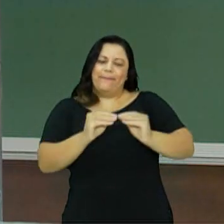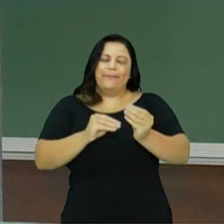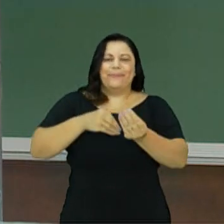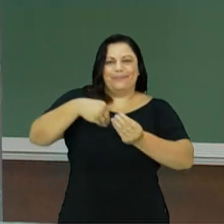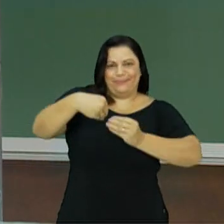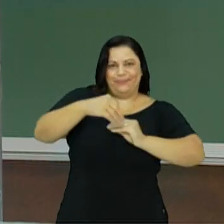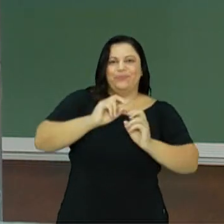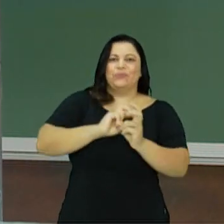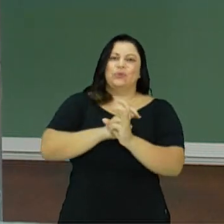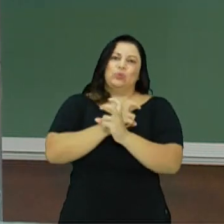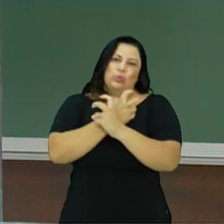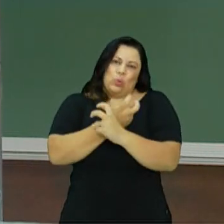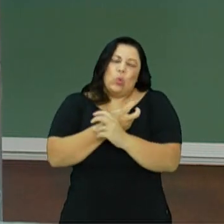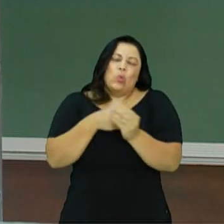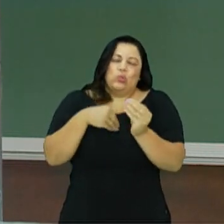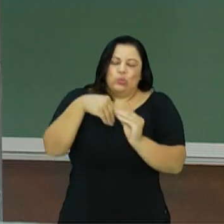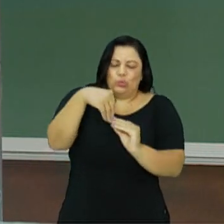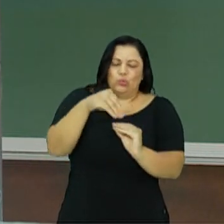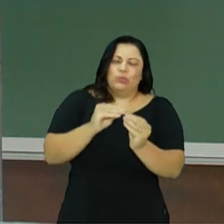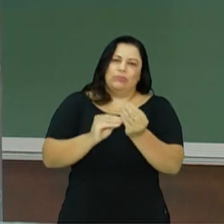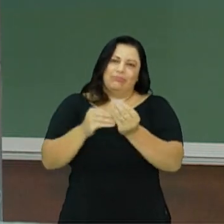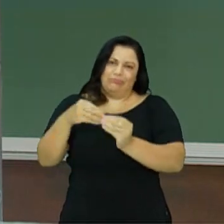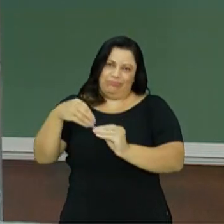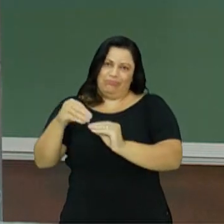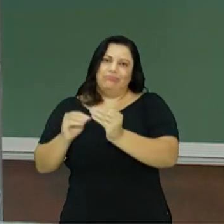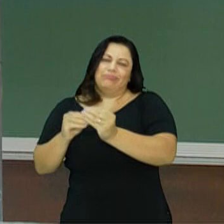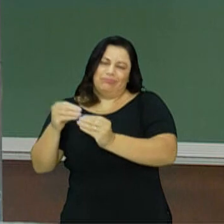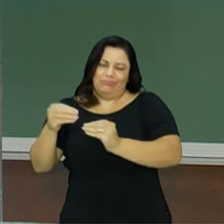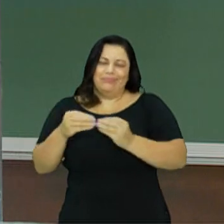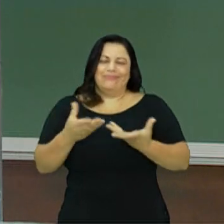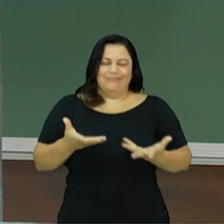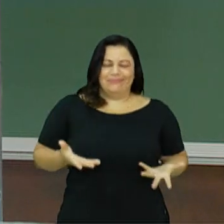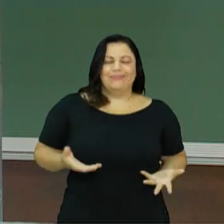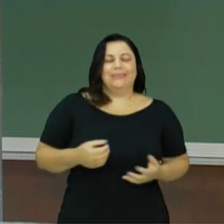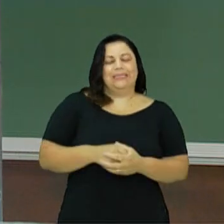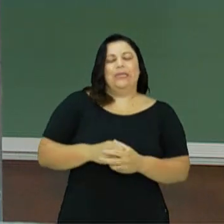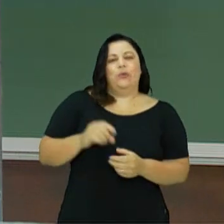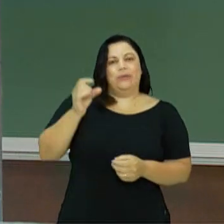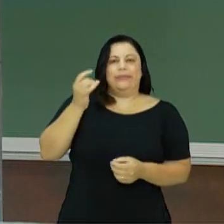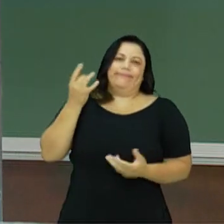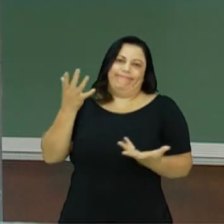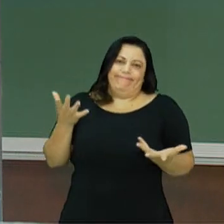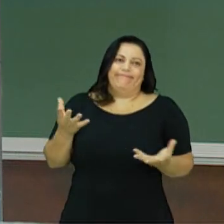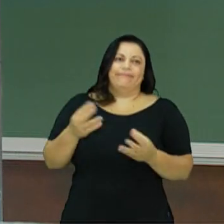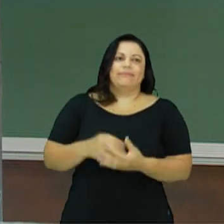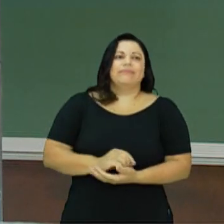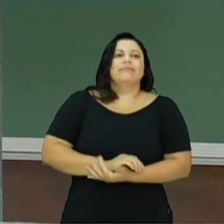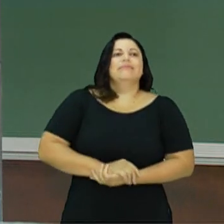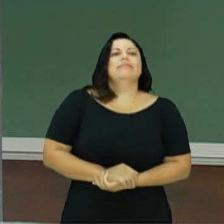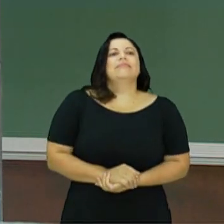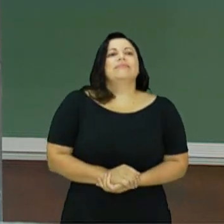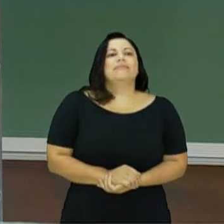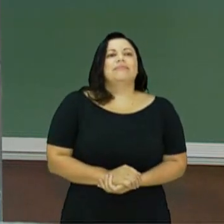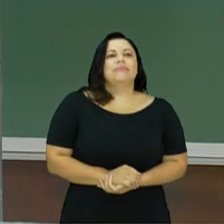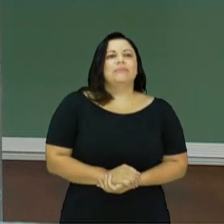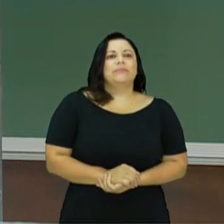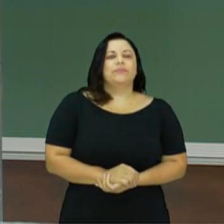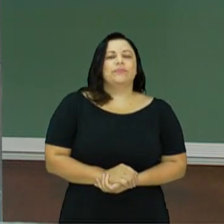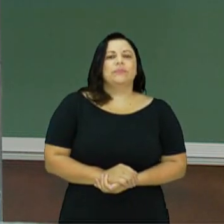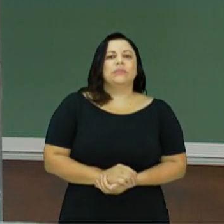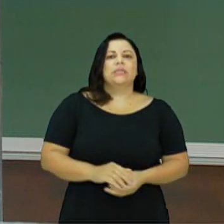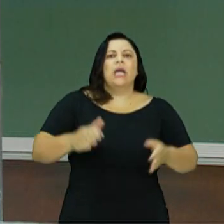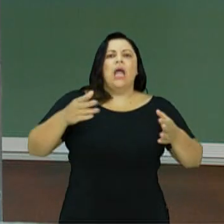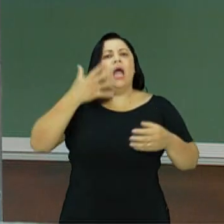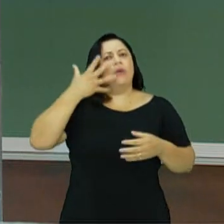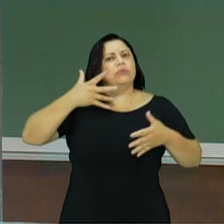óbvio, né? Se ele tivesse ossos já calcificados, isso não seria possível, não teria como, né? Quando o indivíduo nasce,